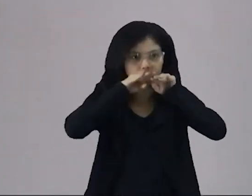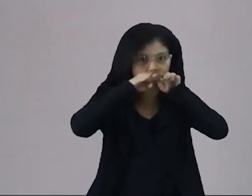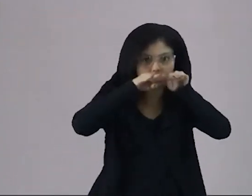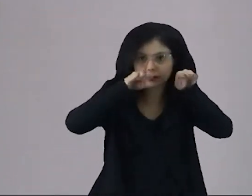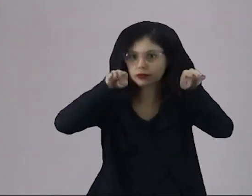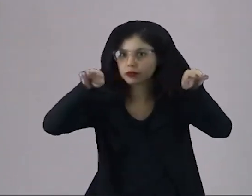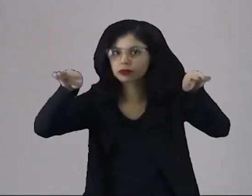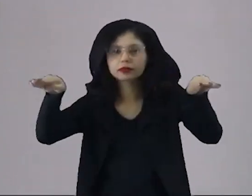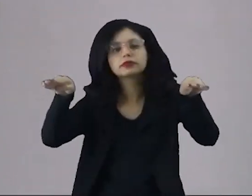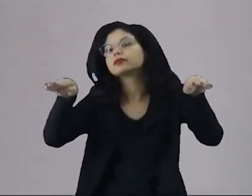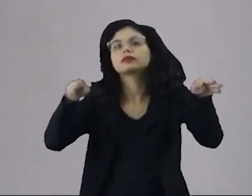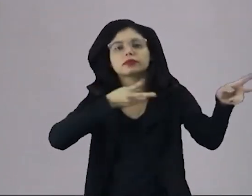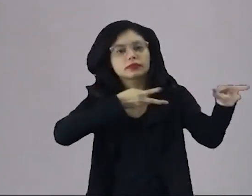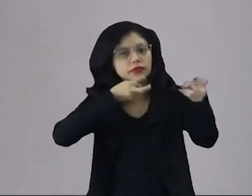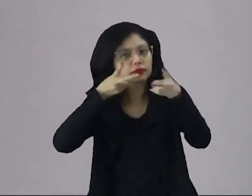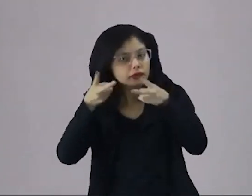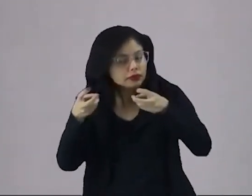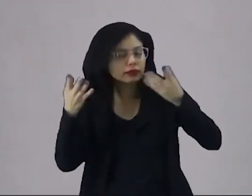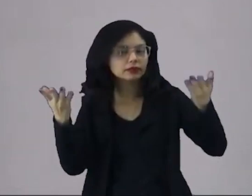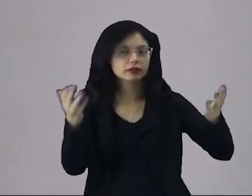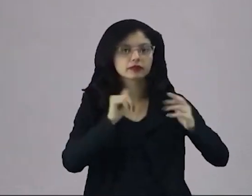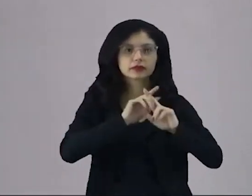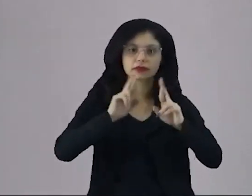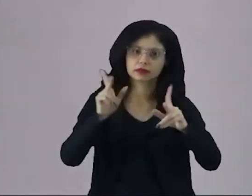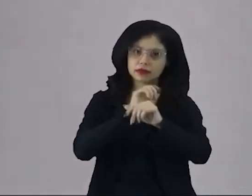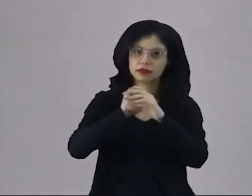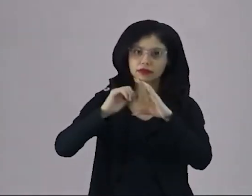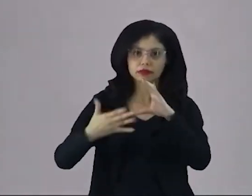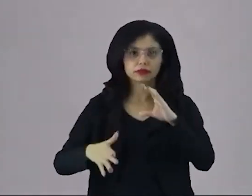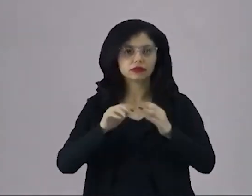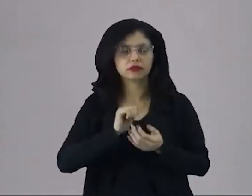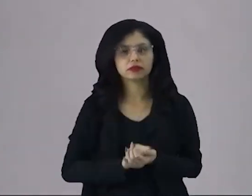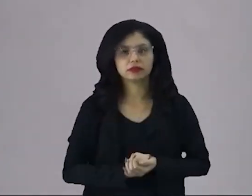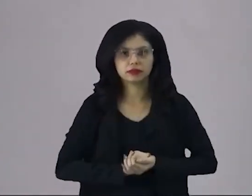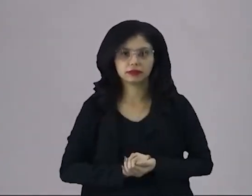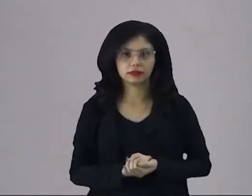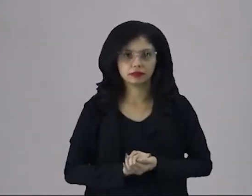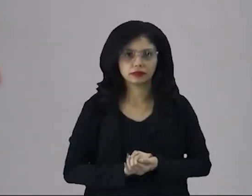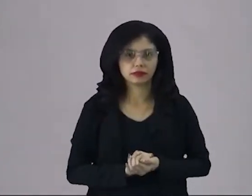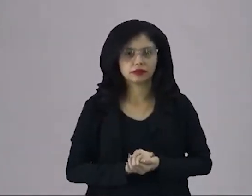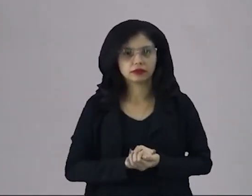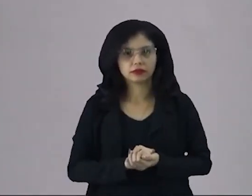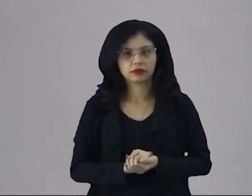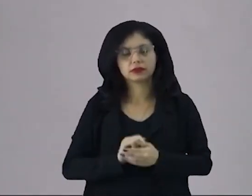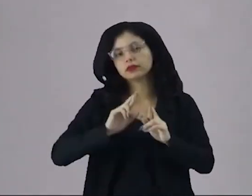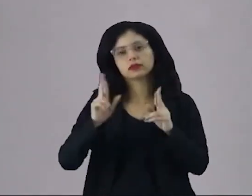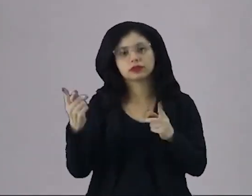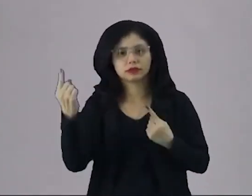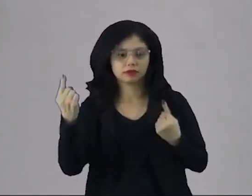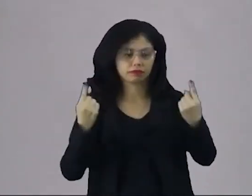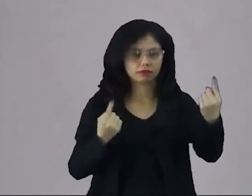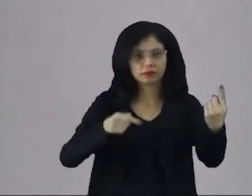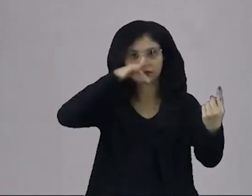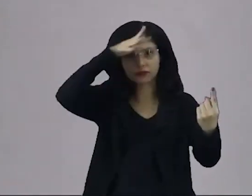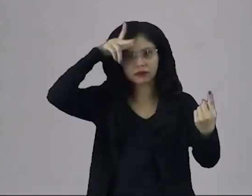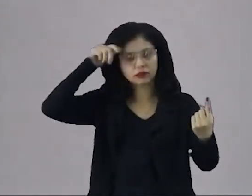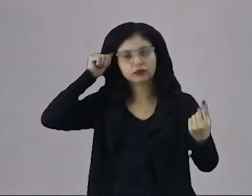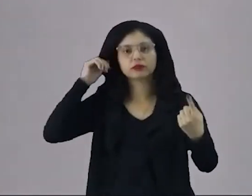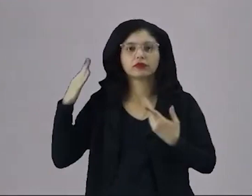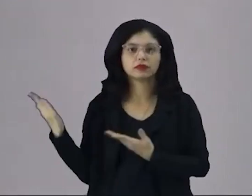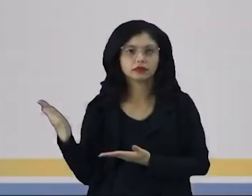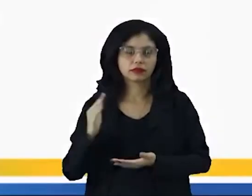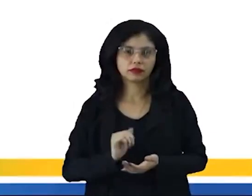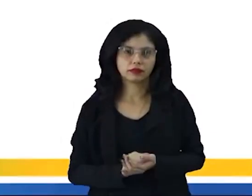visão horizontal, então as características delas são bastante diferentes entre a amazônica e essa